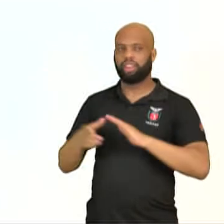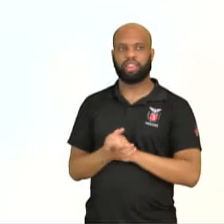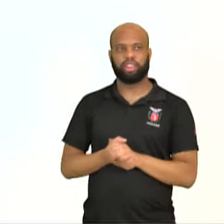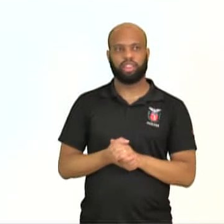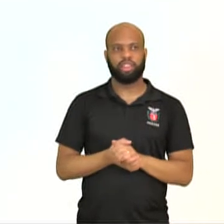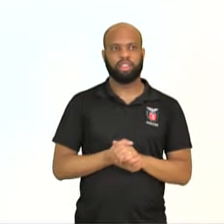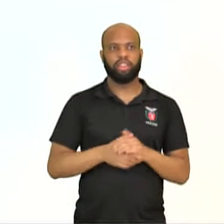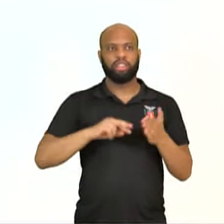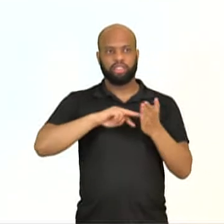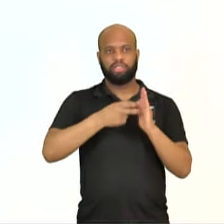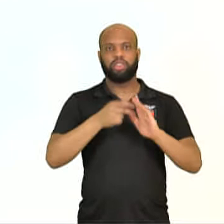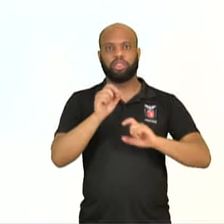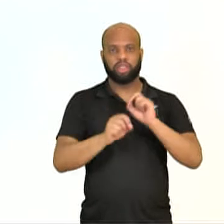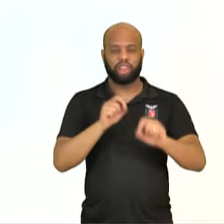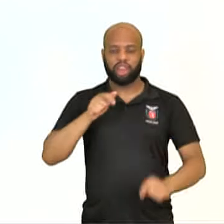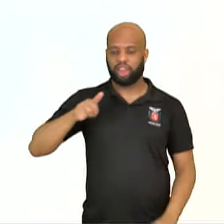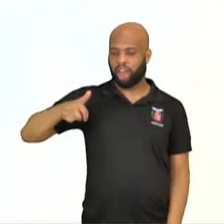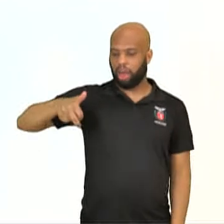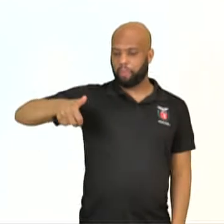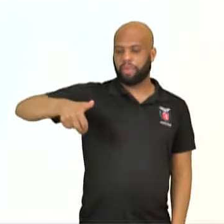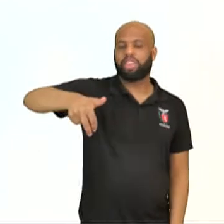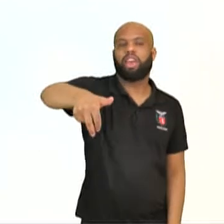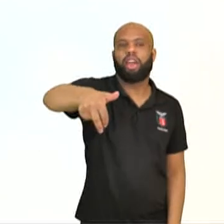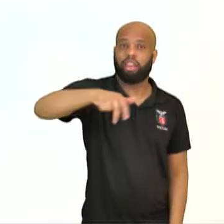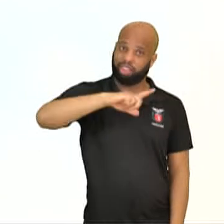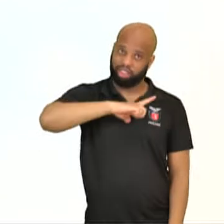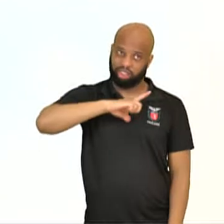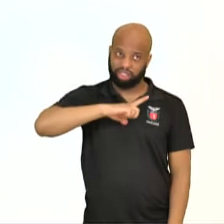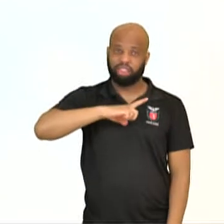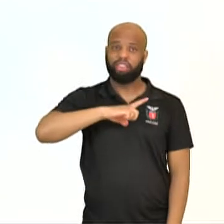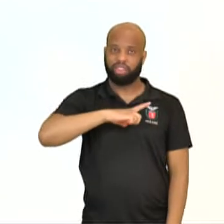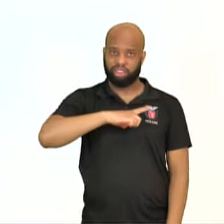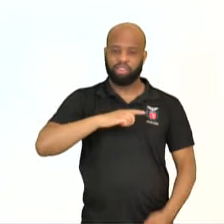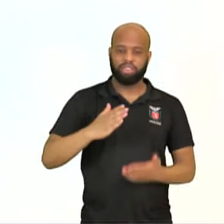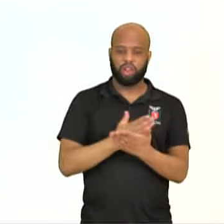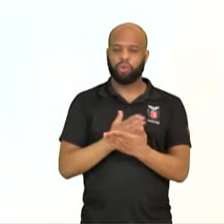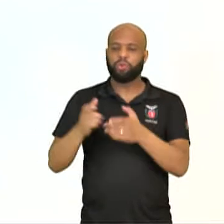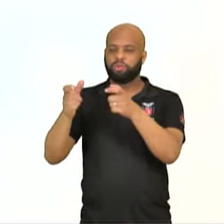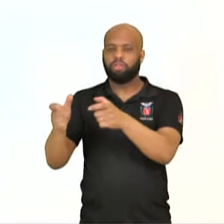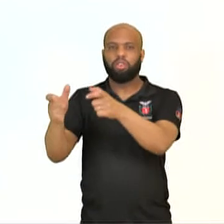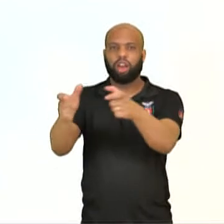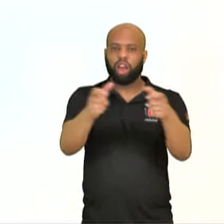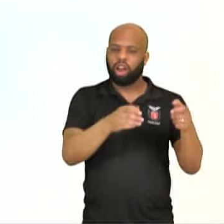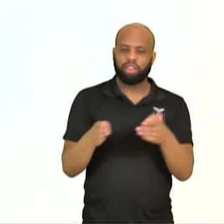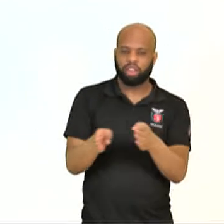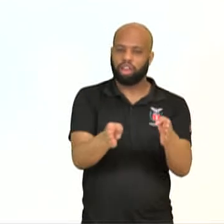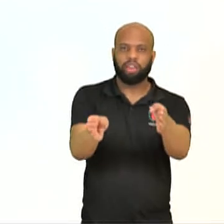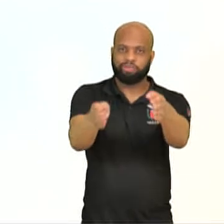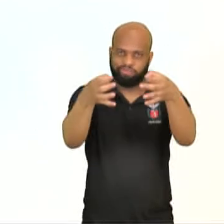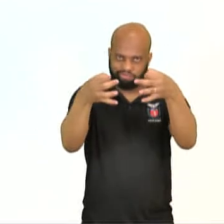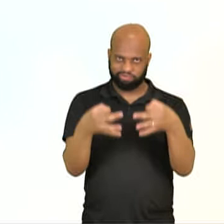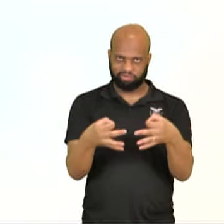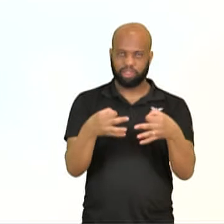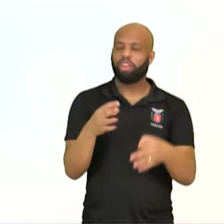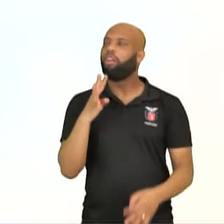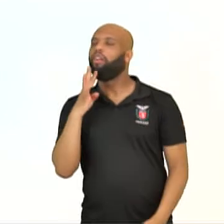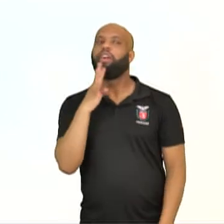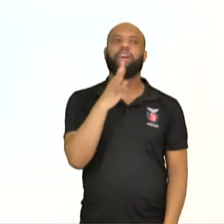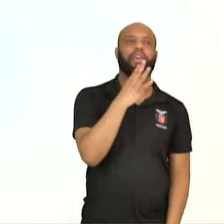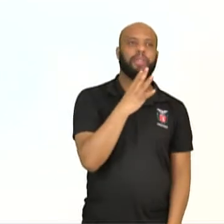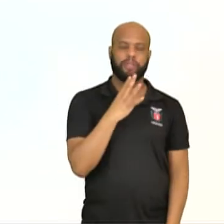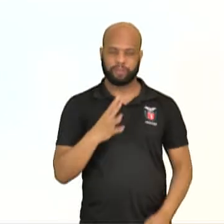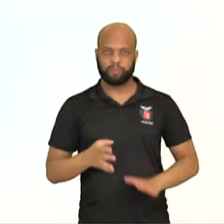parque aqui, é justamente caminhadas que a gente faz, né? E nesse recorrido a gente conhece alguns lugares